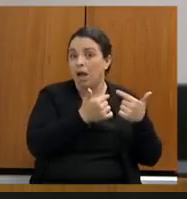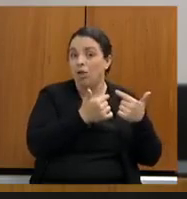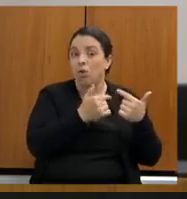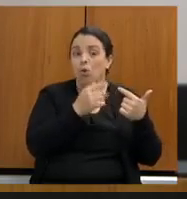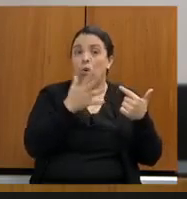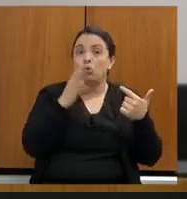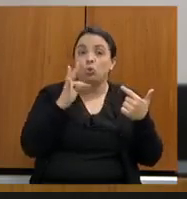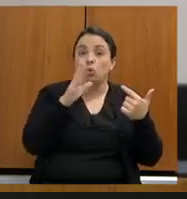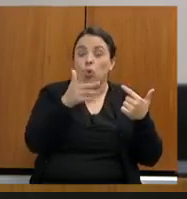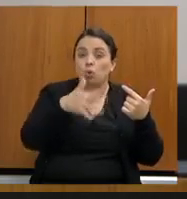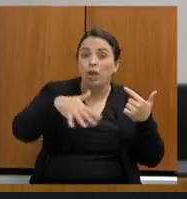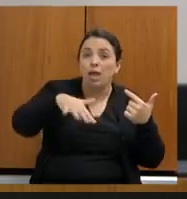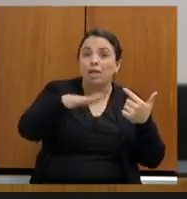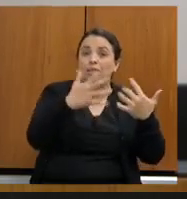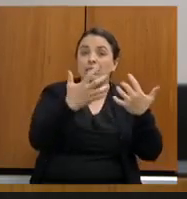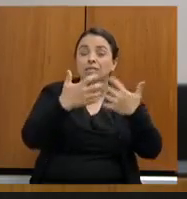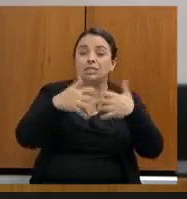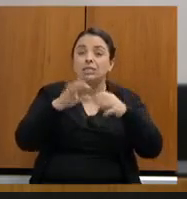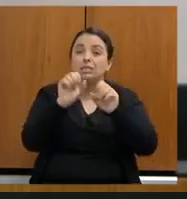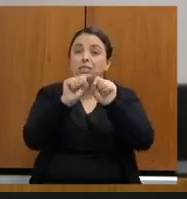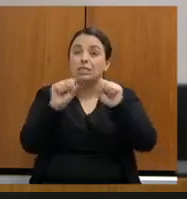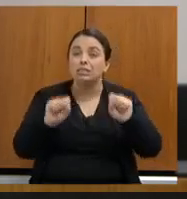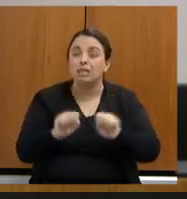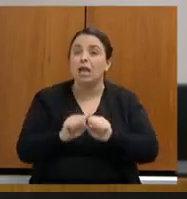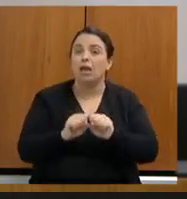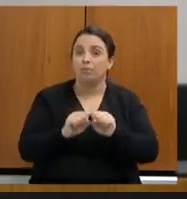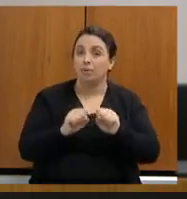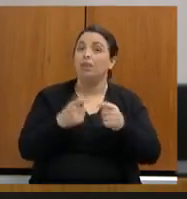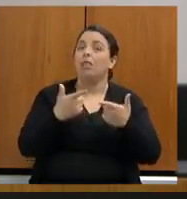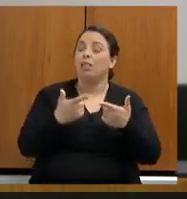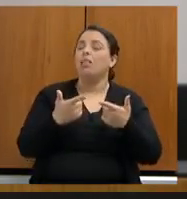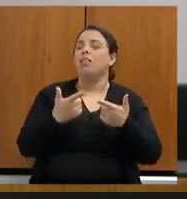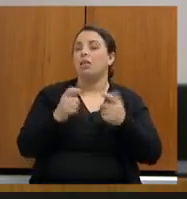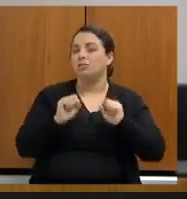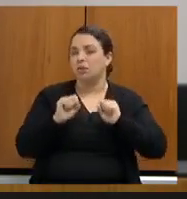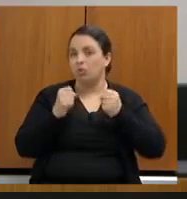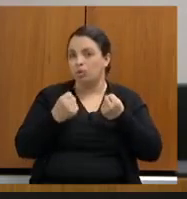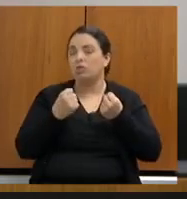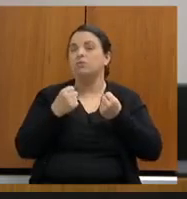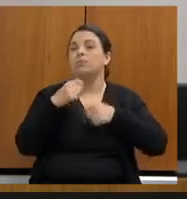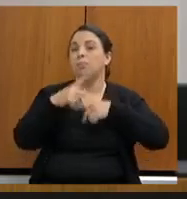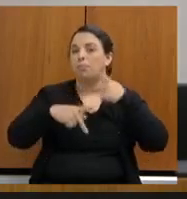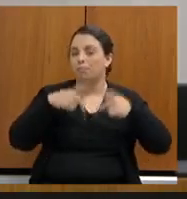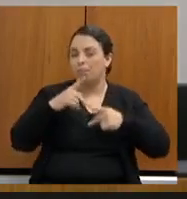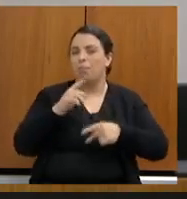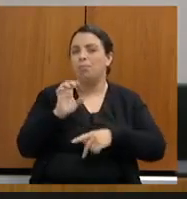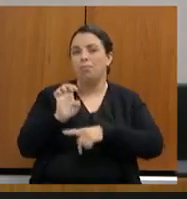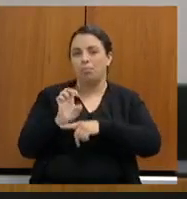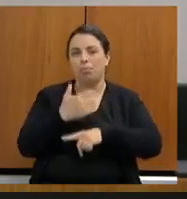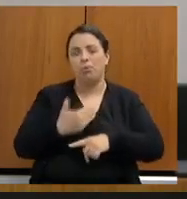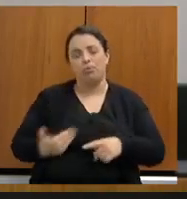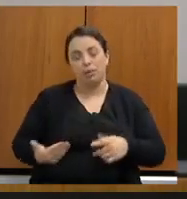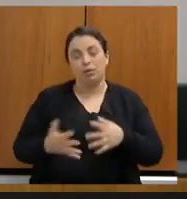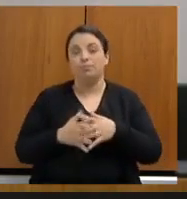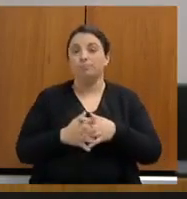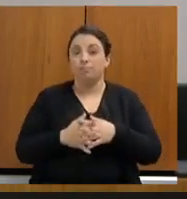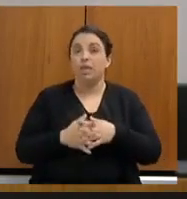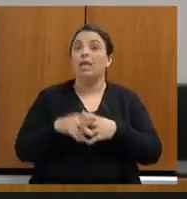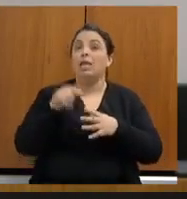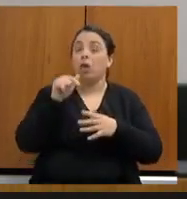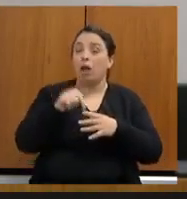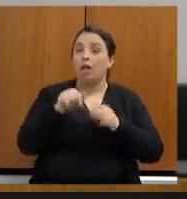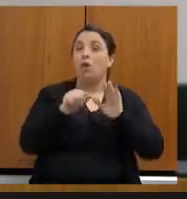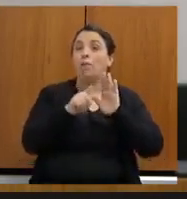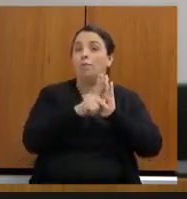essa engrenagem da Segurança Pública o projeto de lei que aqui tramita e nós iremos